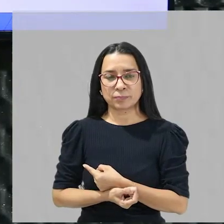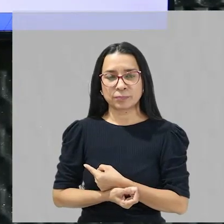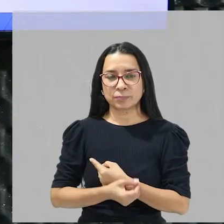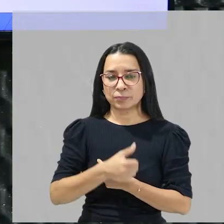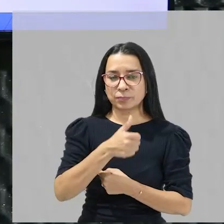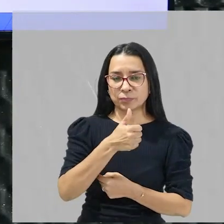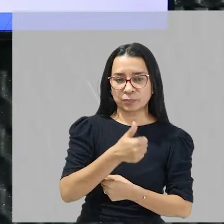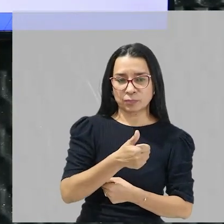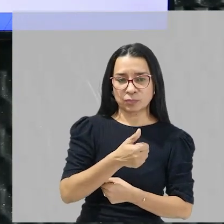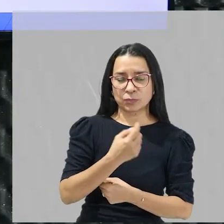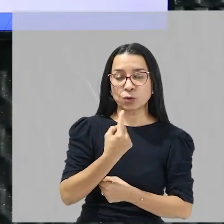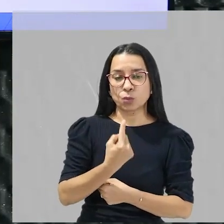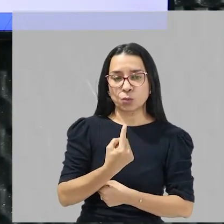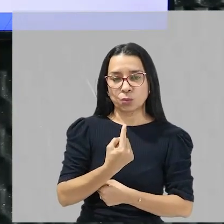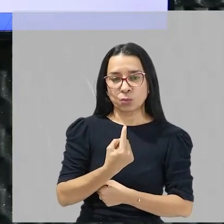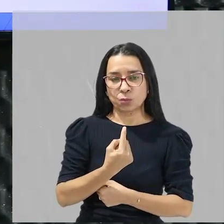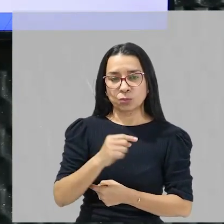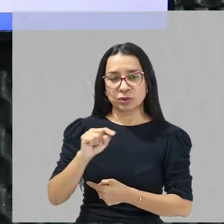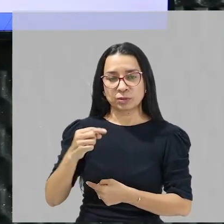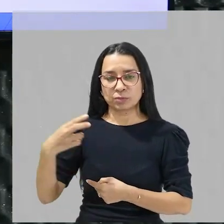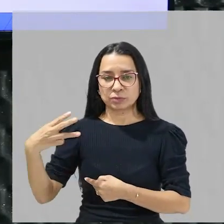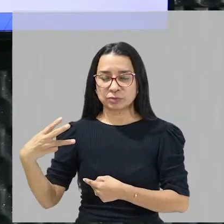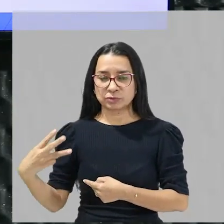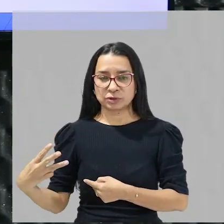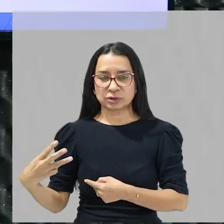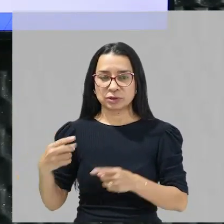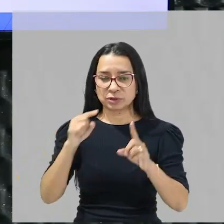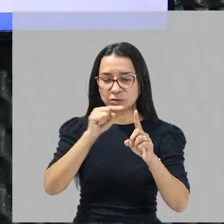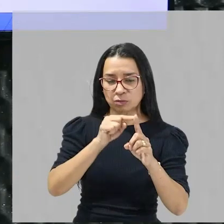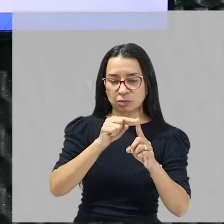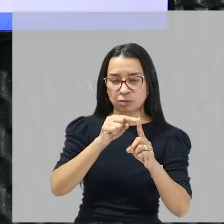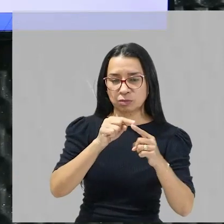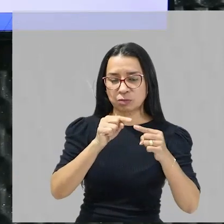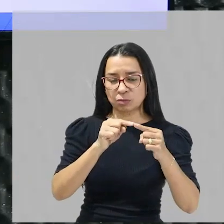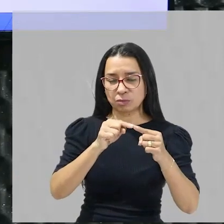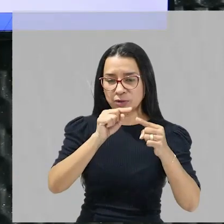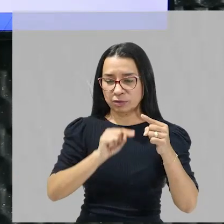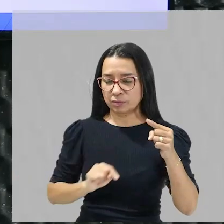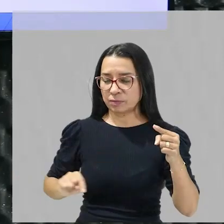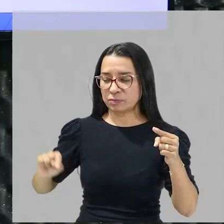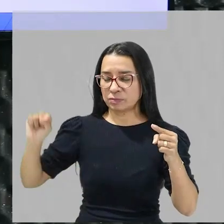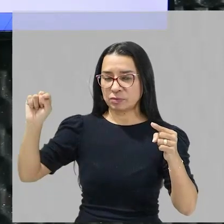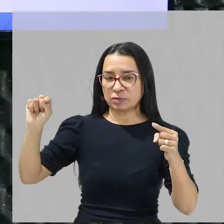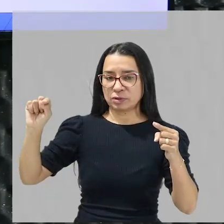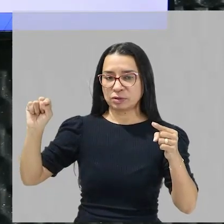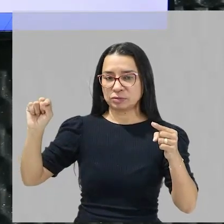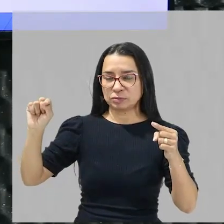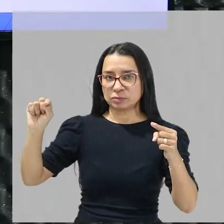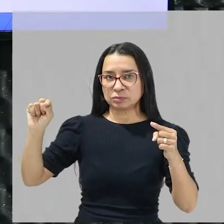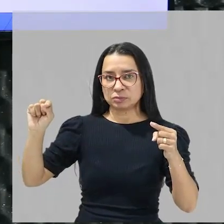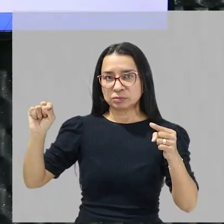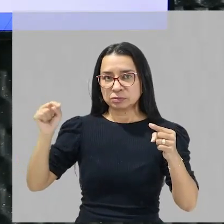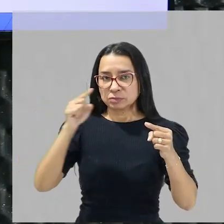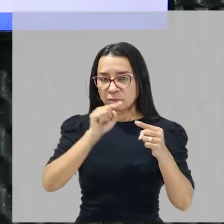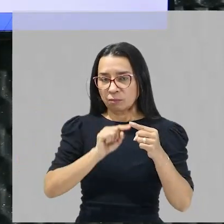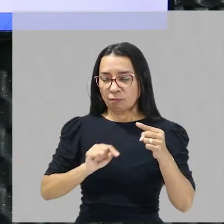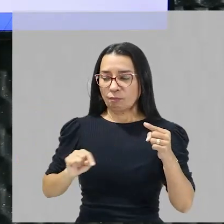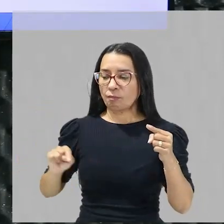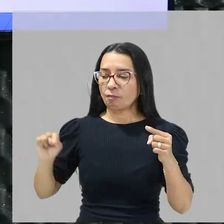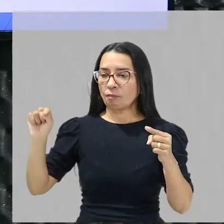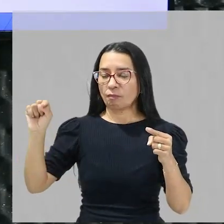1, depois o x', que é o 3, concavidade da parábola voltada para cima, perceba aqui ó,